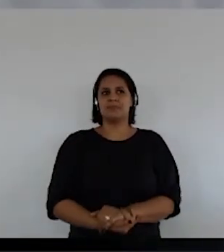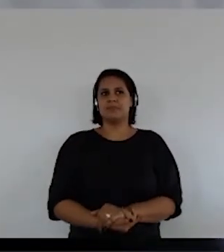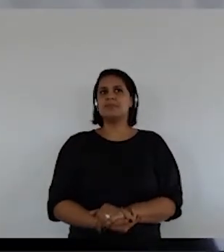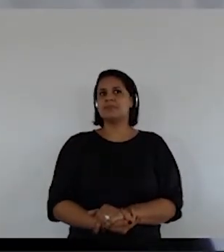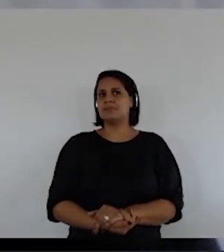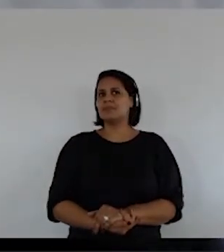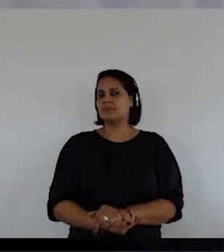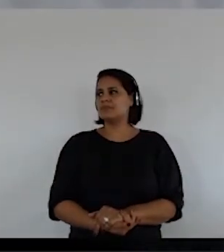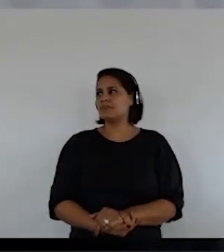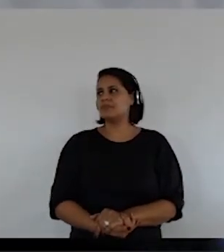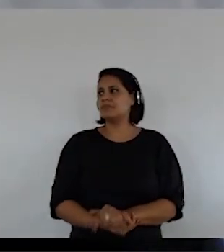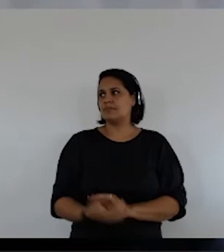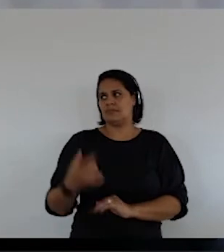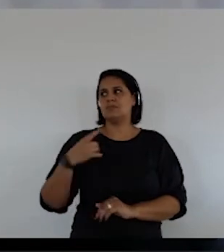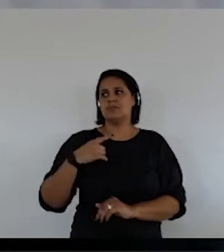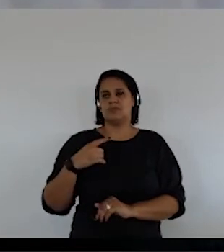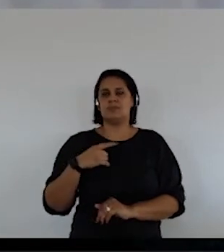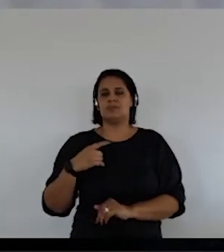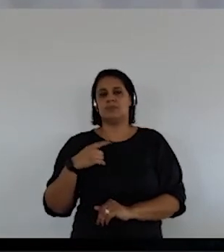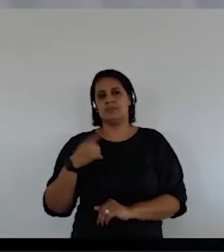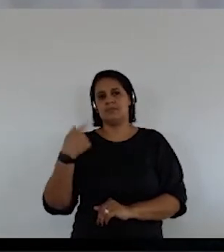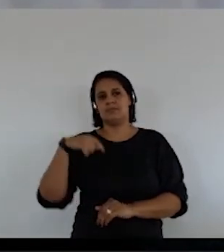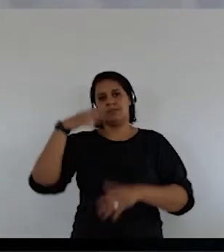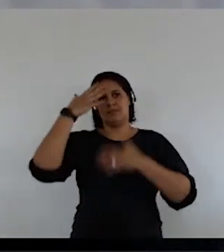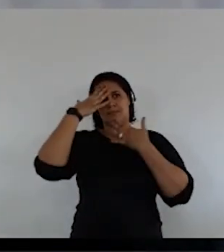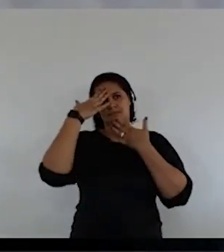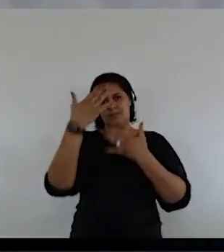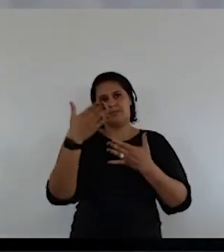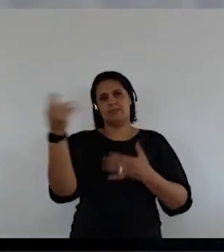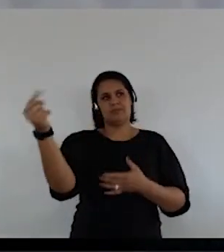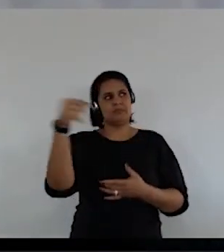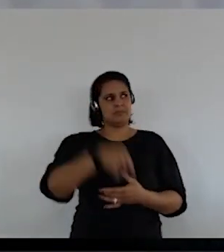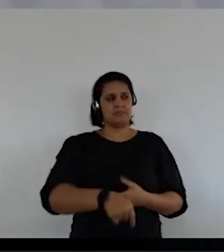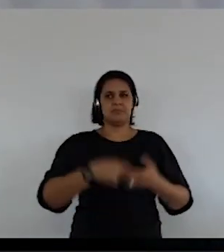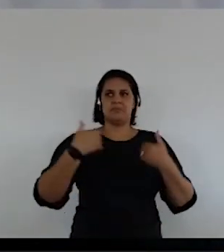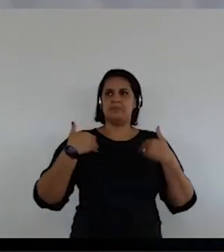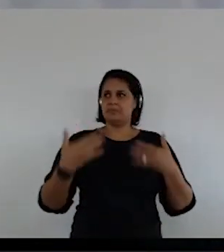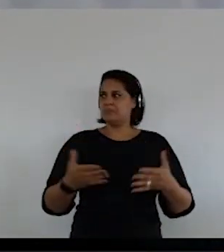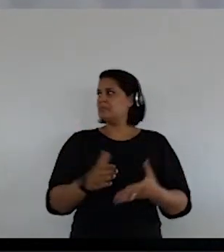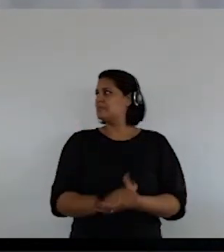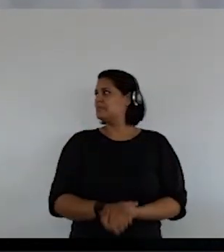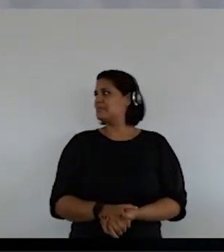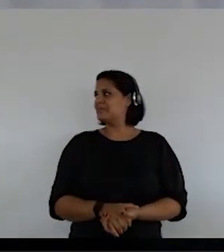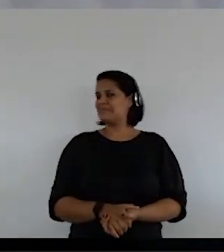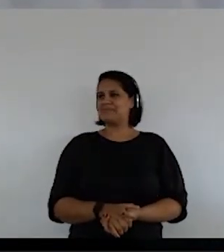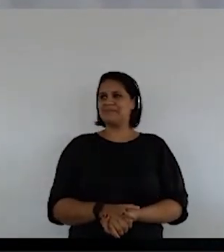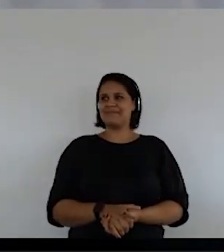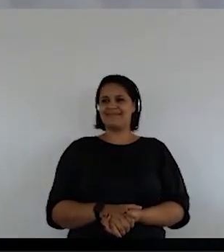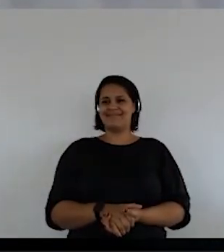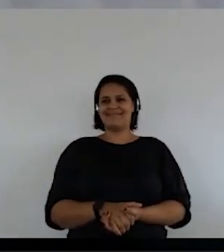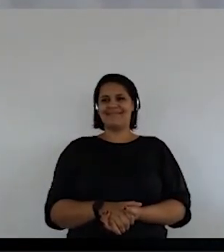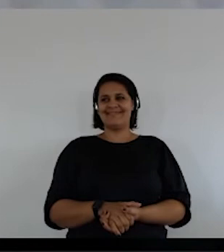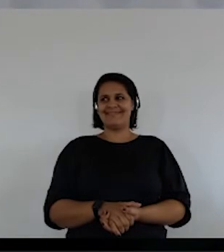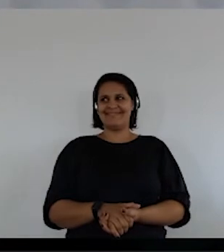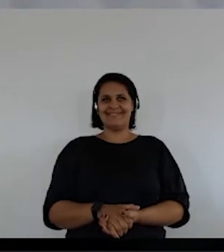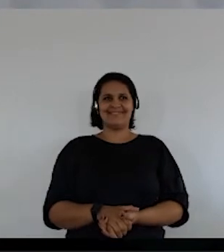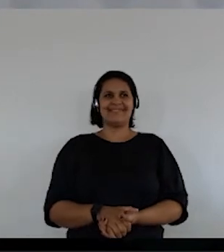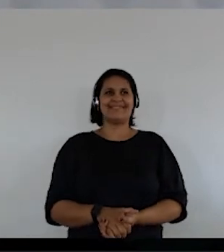Bom, Henrique, nós é que agradecemos a sua brilhante exposição e tenho mais uma vez que fazer o registro